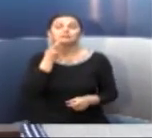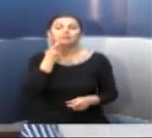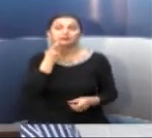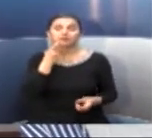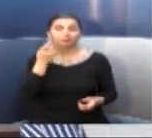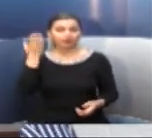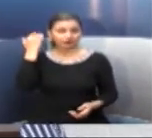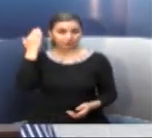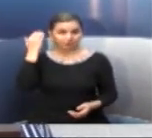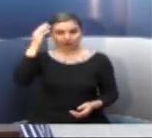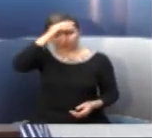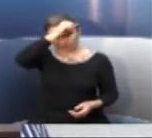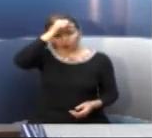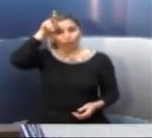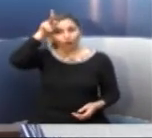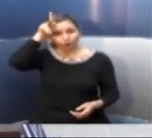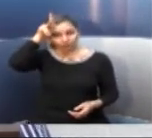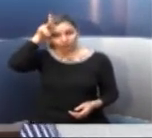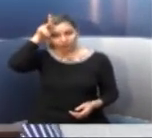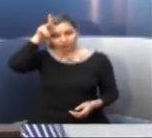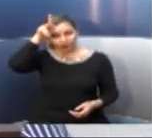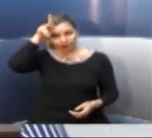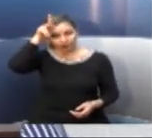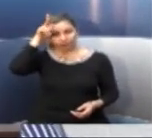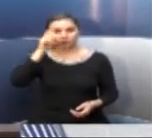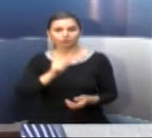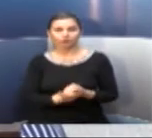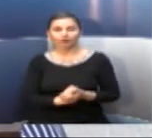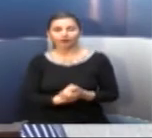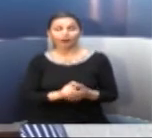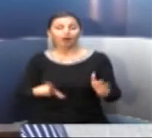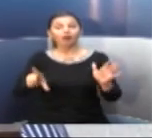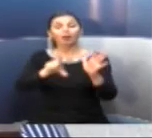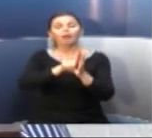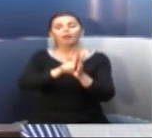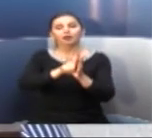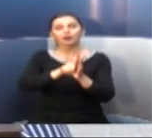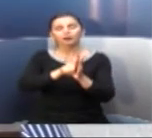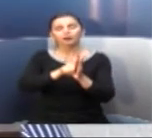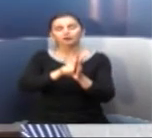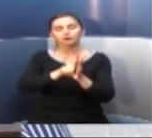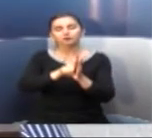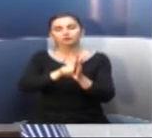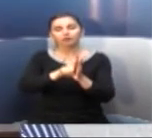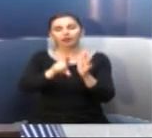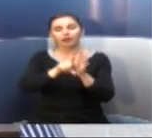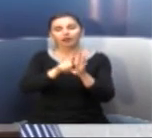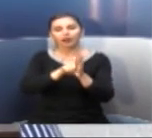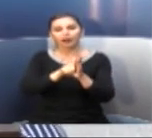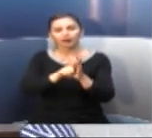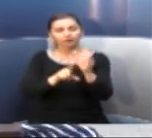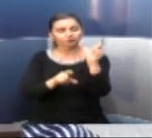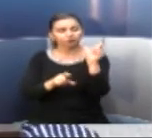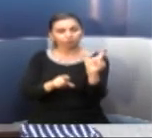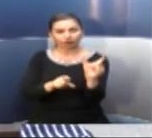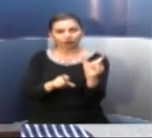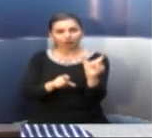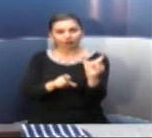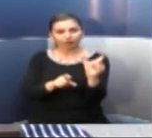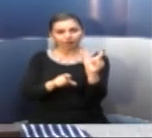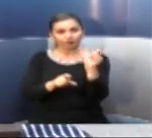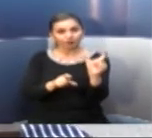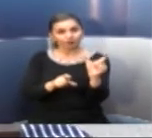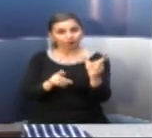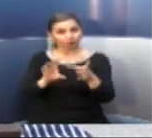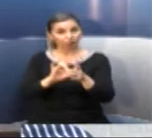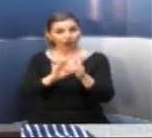o prefeito municipal sancionou a lei do passe livre. Agora não é mais carteirinha, agora passa a ser o cartão.